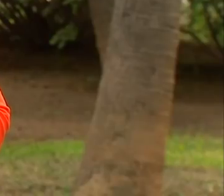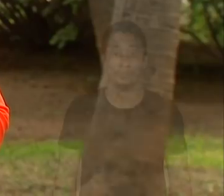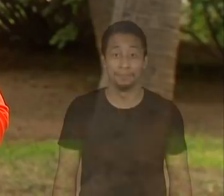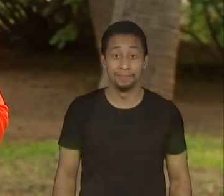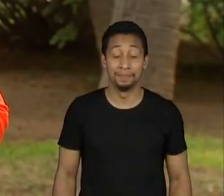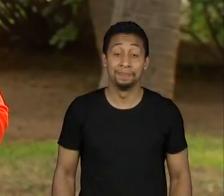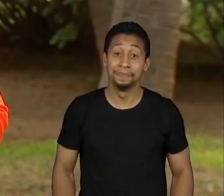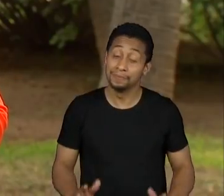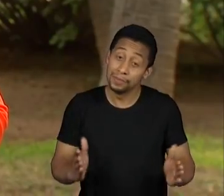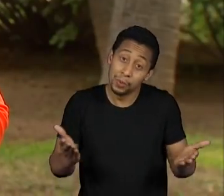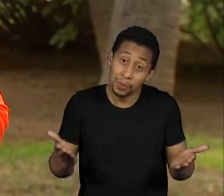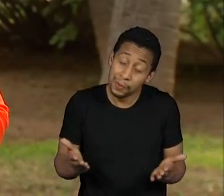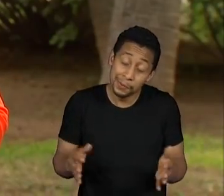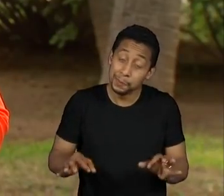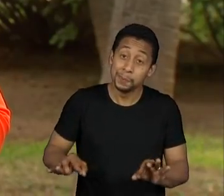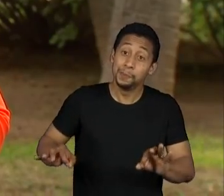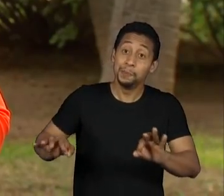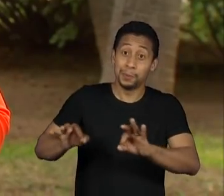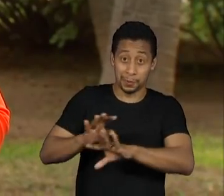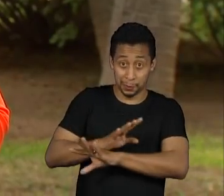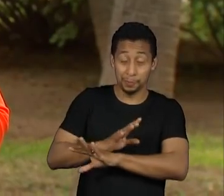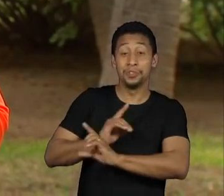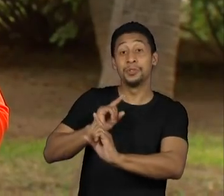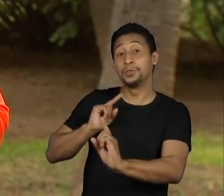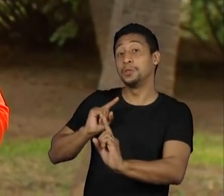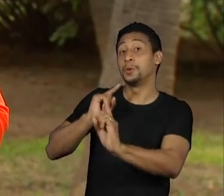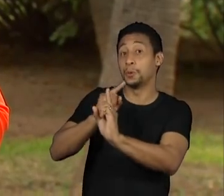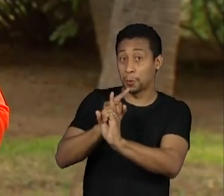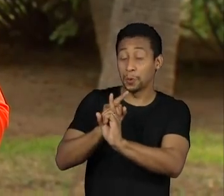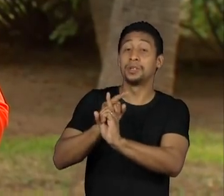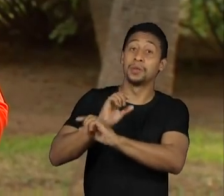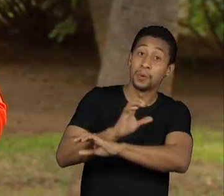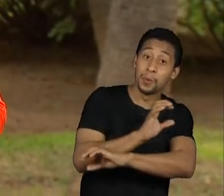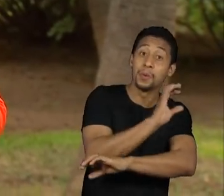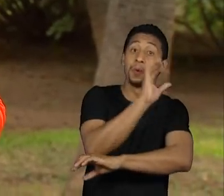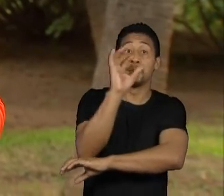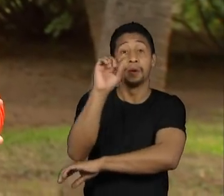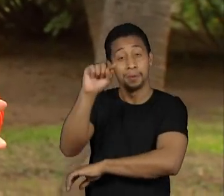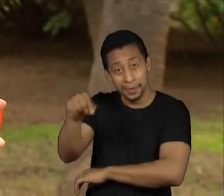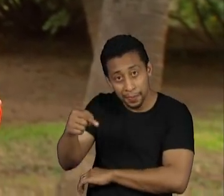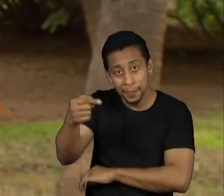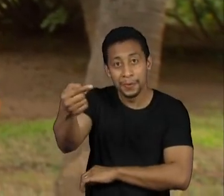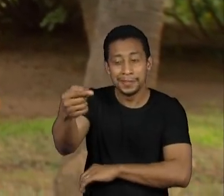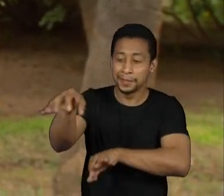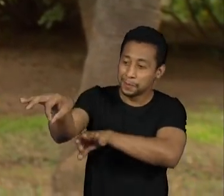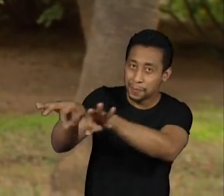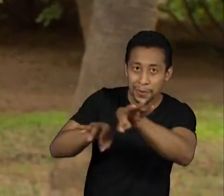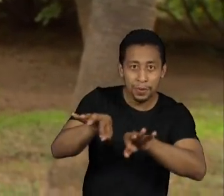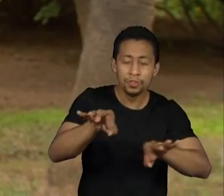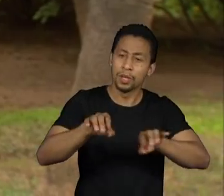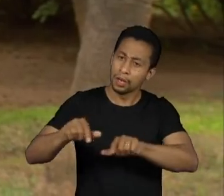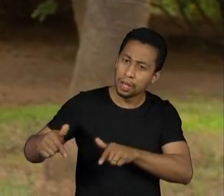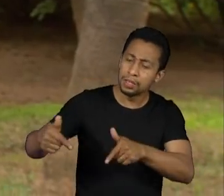E por hoje é só. A gente se encontra no próximo Repórter Eco com mais projetos, ações e